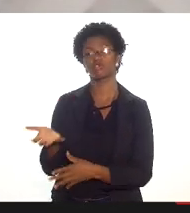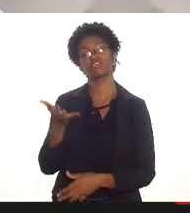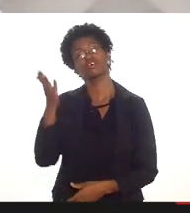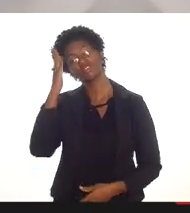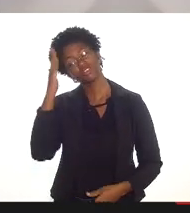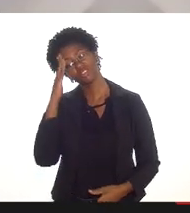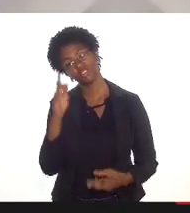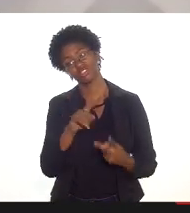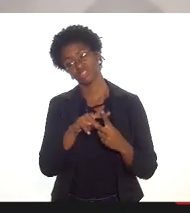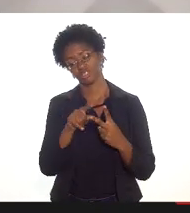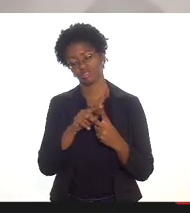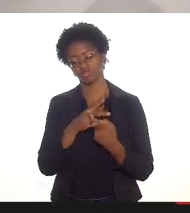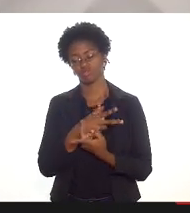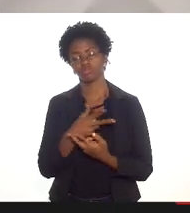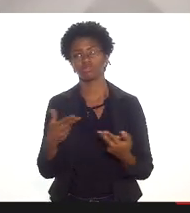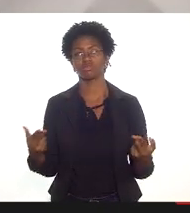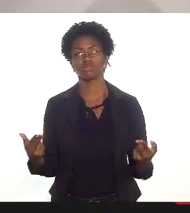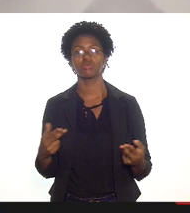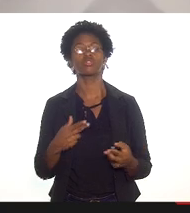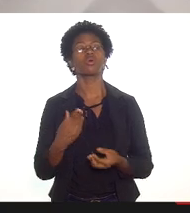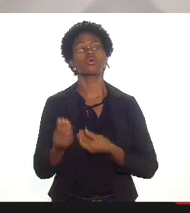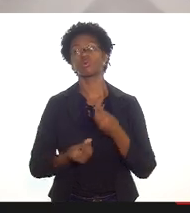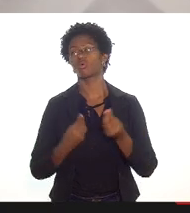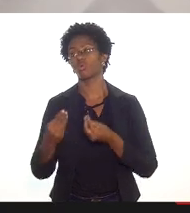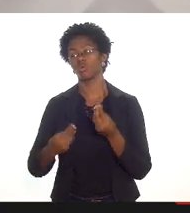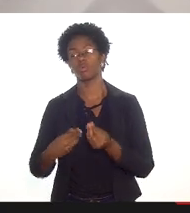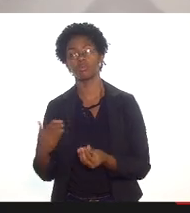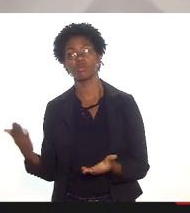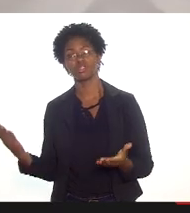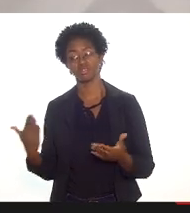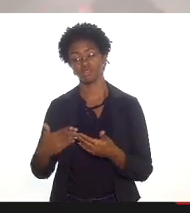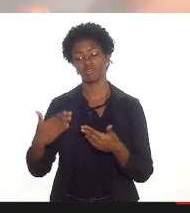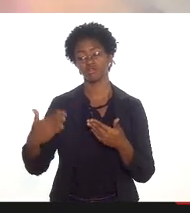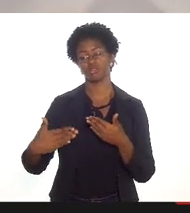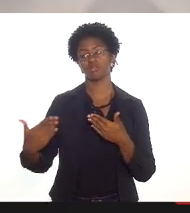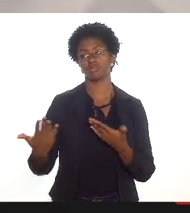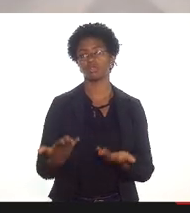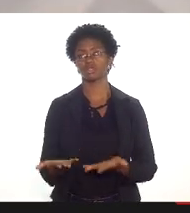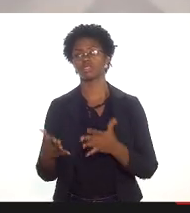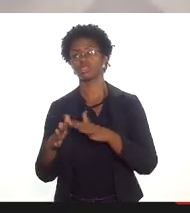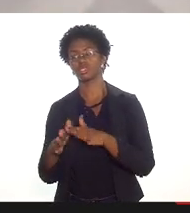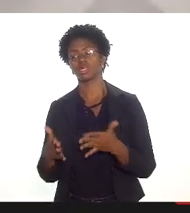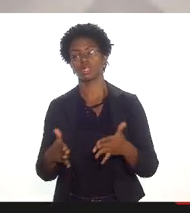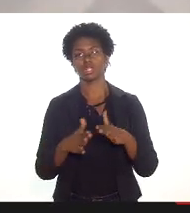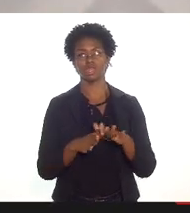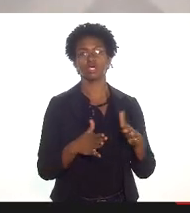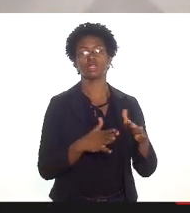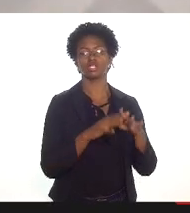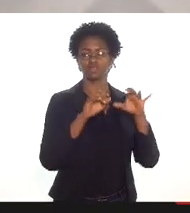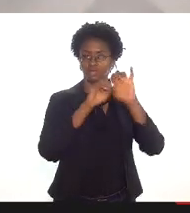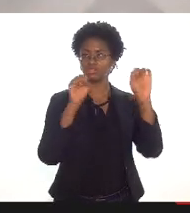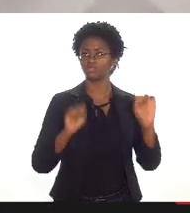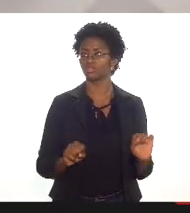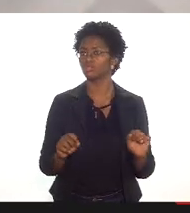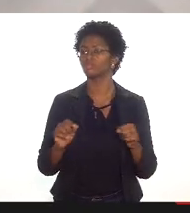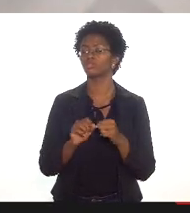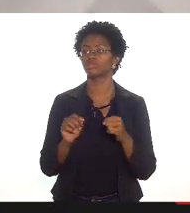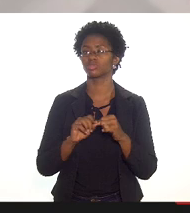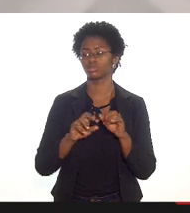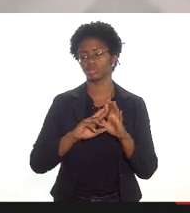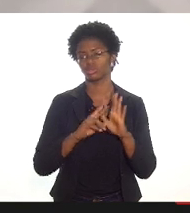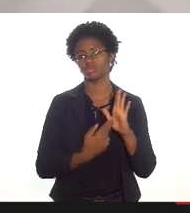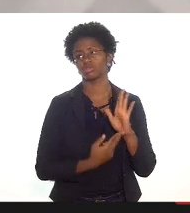exatamente essas duas questões. Como está esse processo de integração dos sistemas para fazer uma